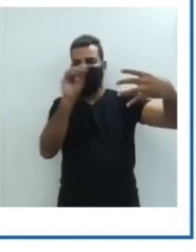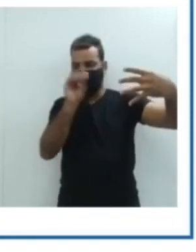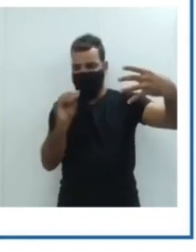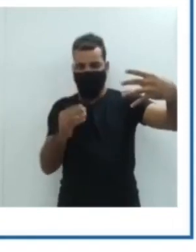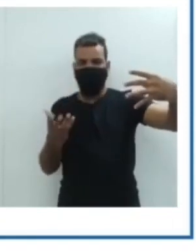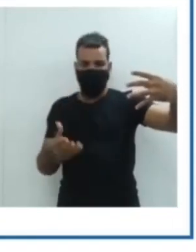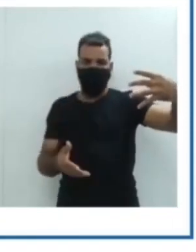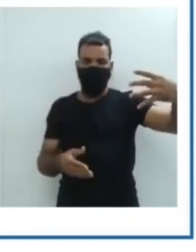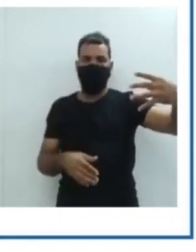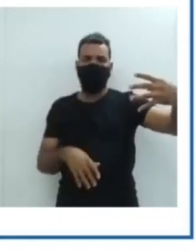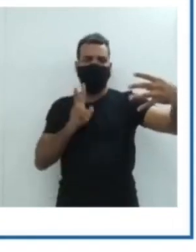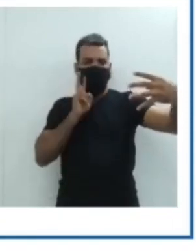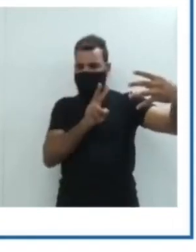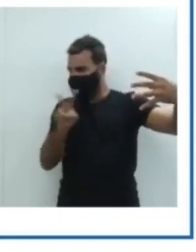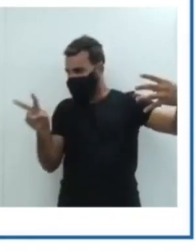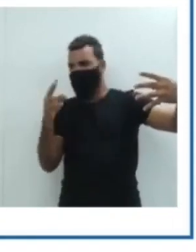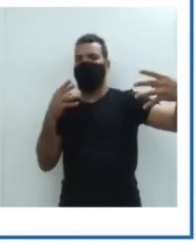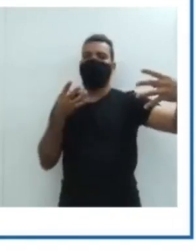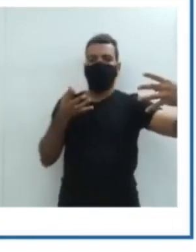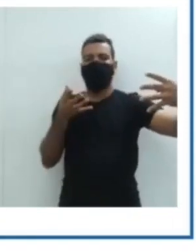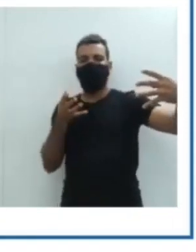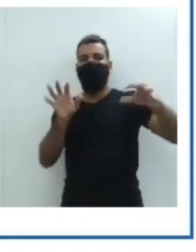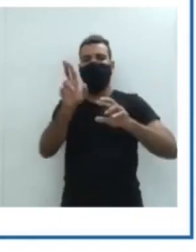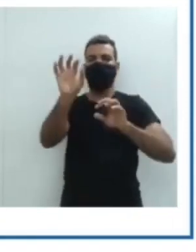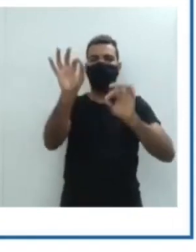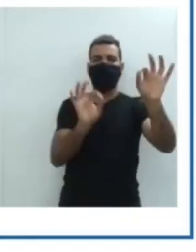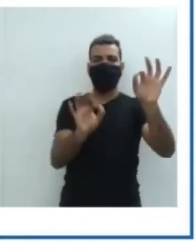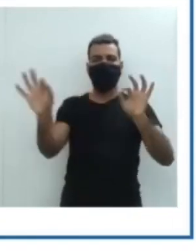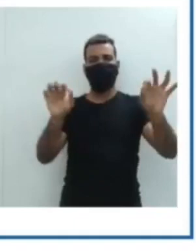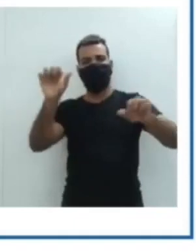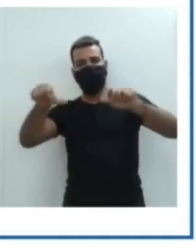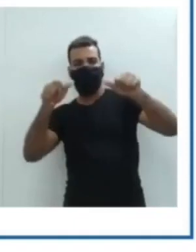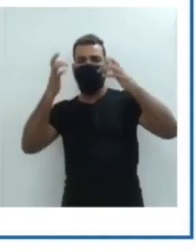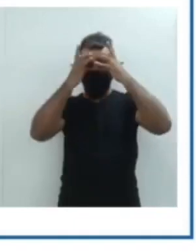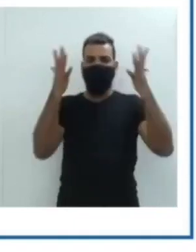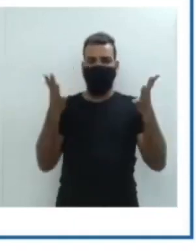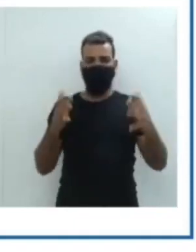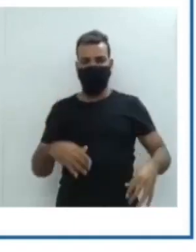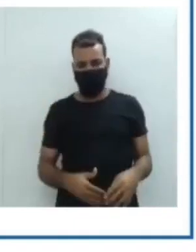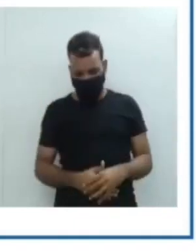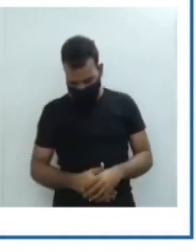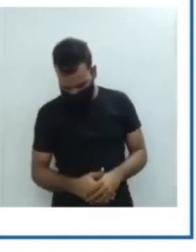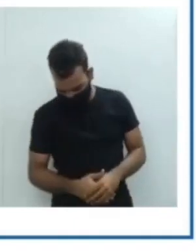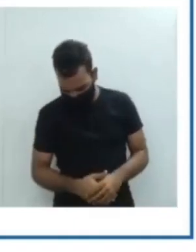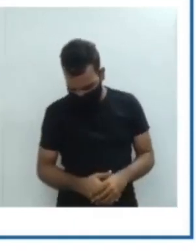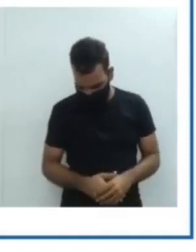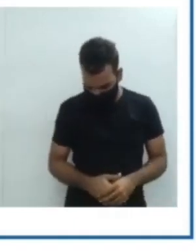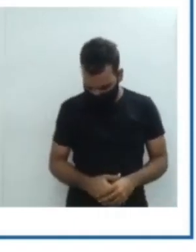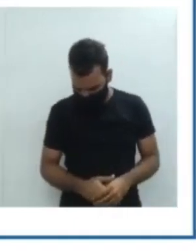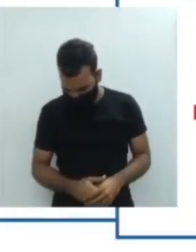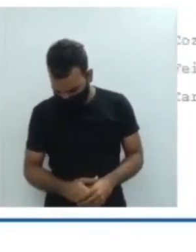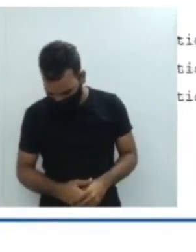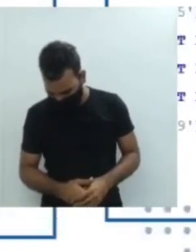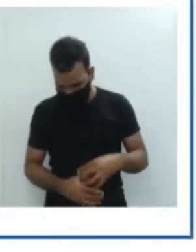onde a gente passar uma manipulação de alteração remoção inserir coisas desse tipo ok